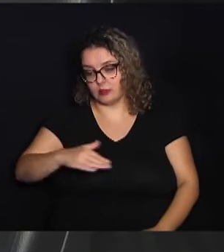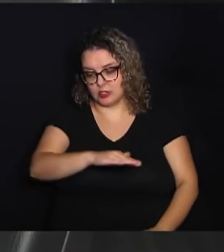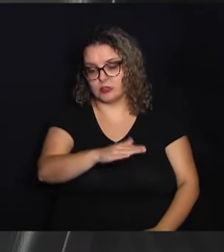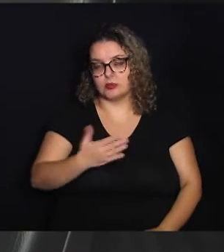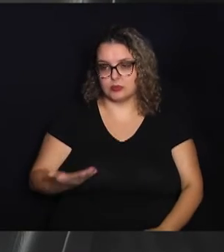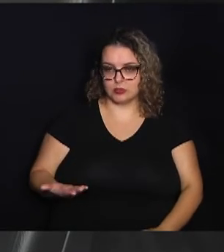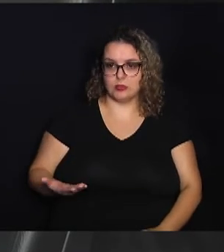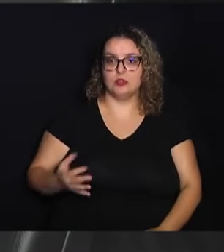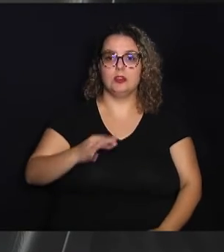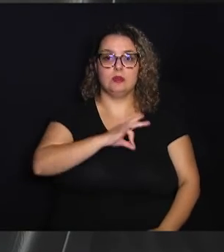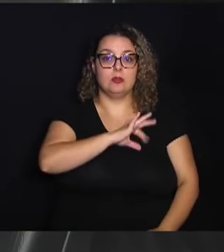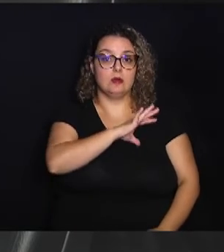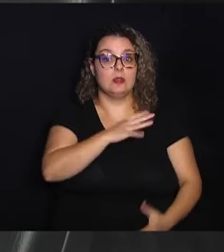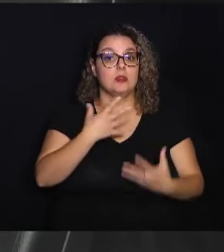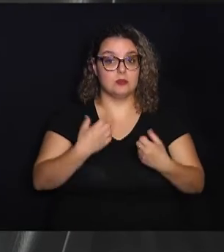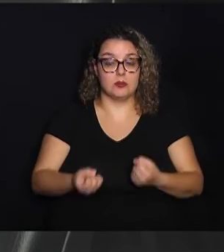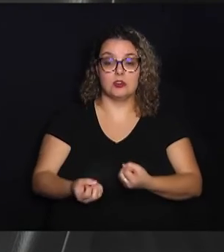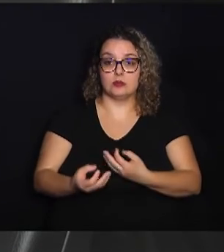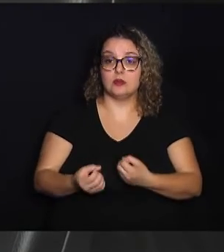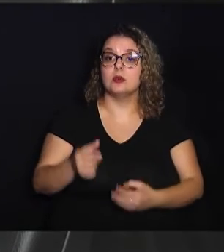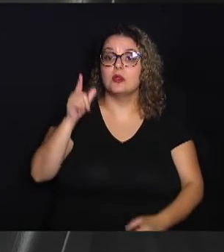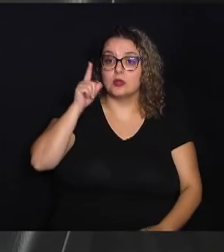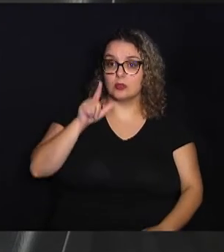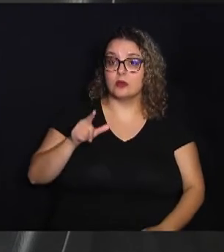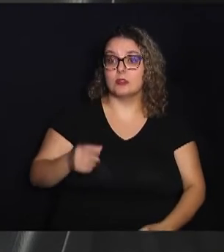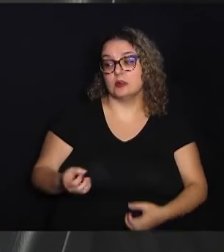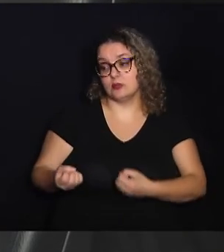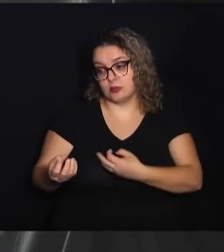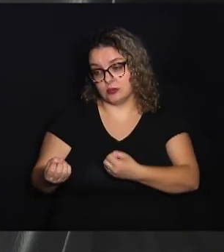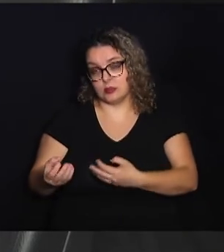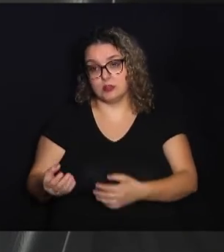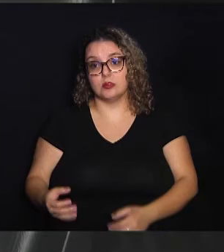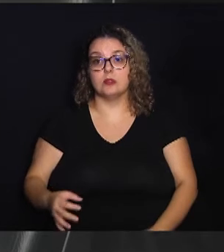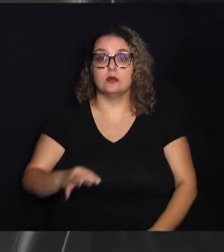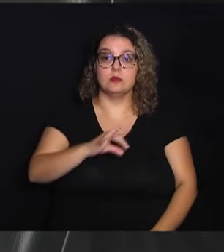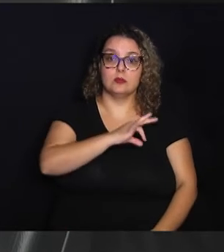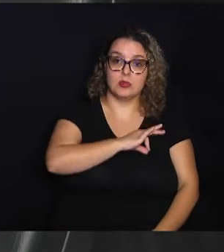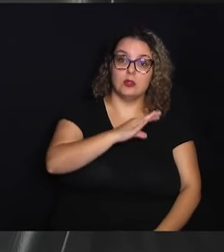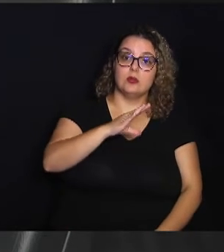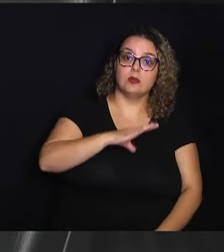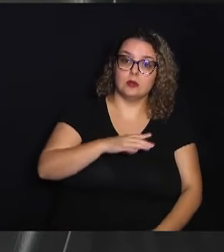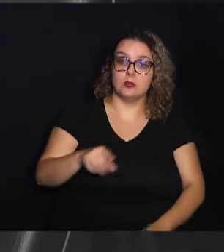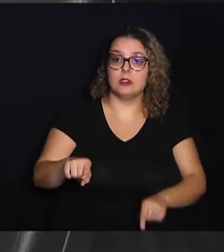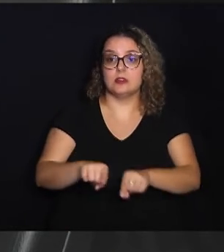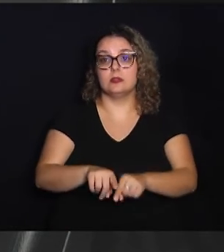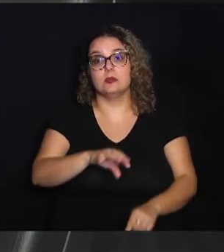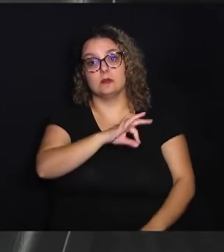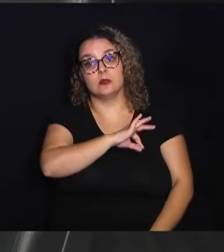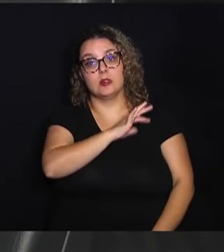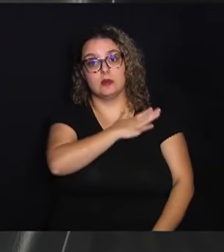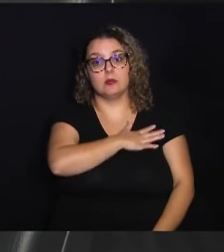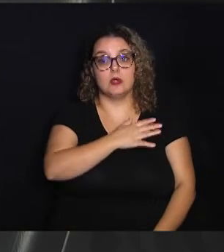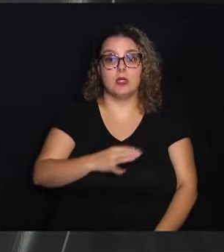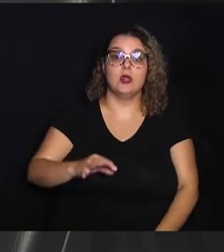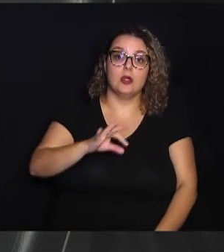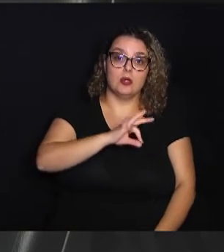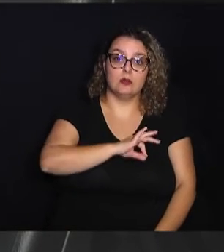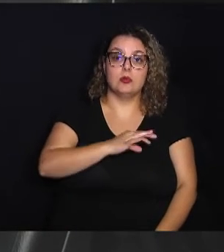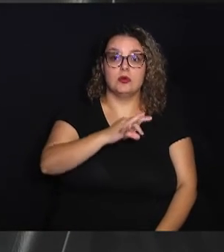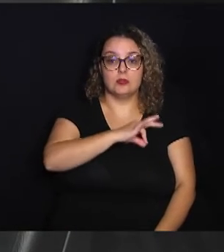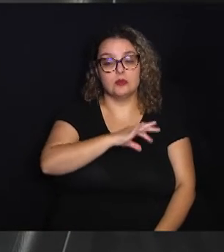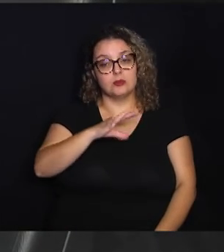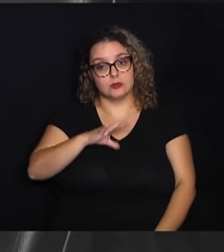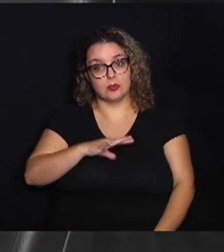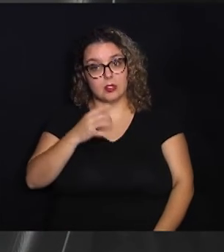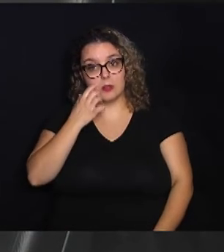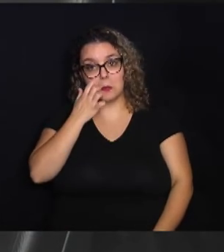hoje, recebendo a informação, ela consegue passar a informação tanto para a Guarda quanto para a Polícia Militar. E aí os policiais e os guardas podem